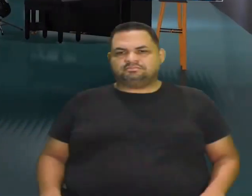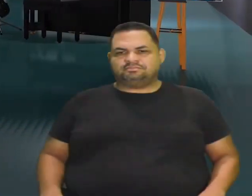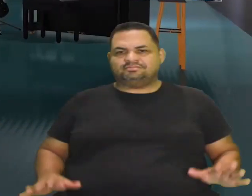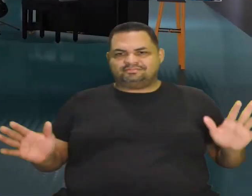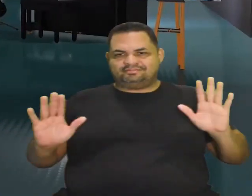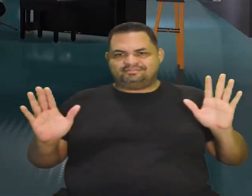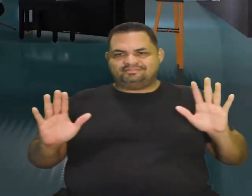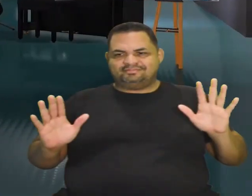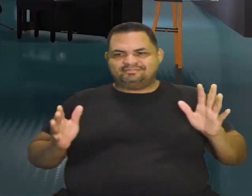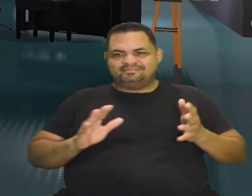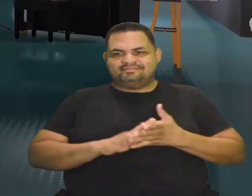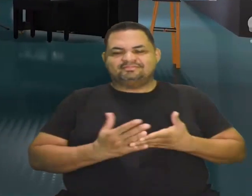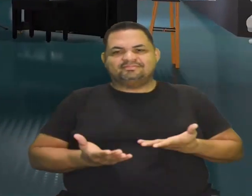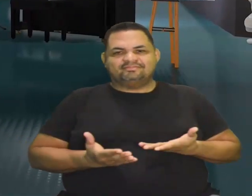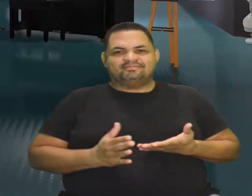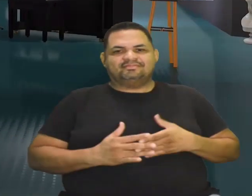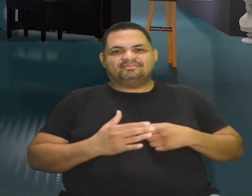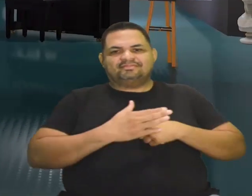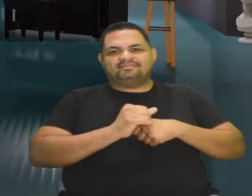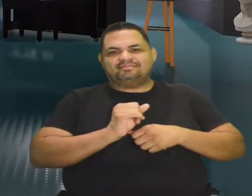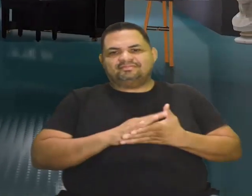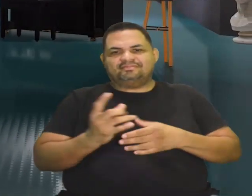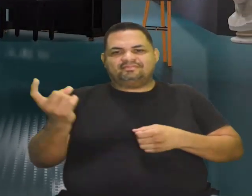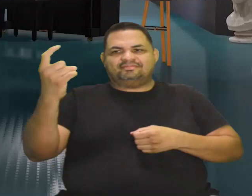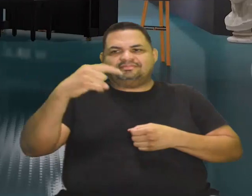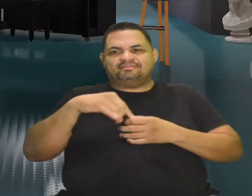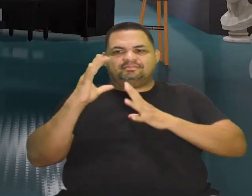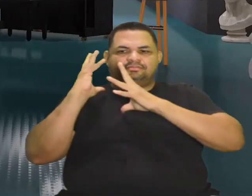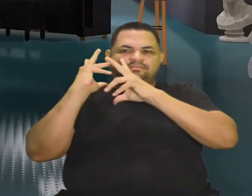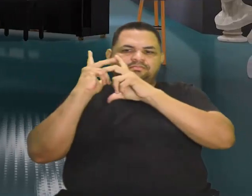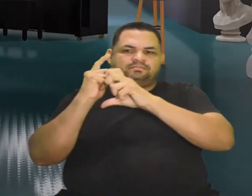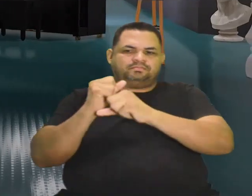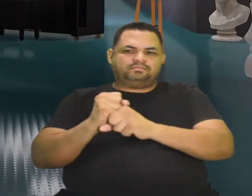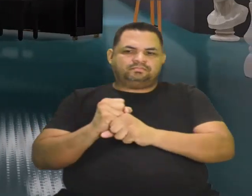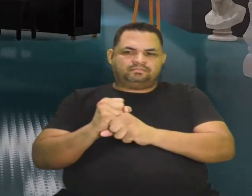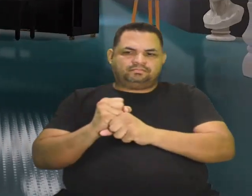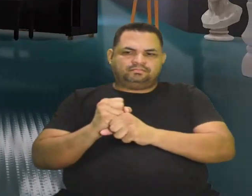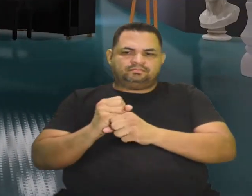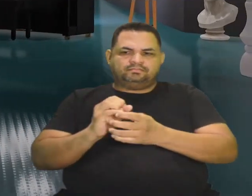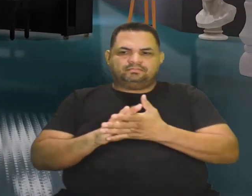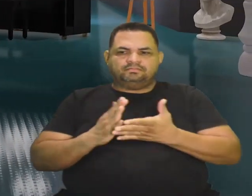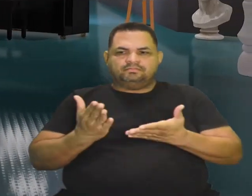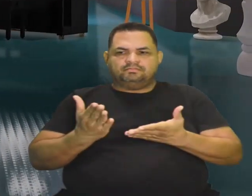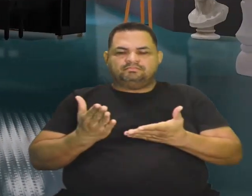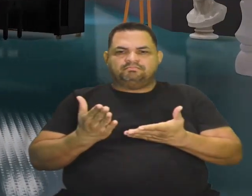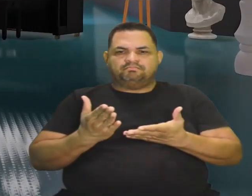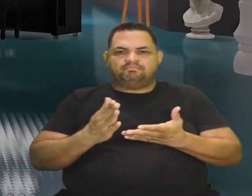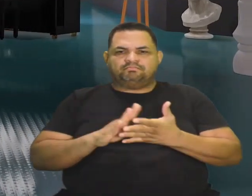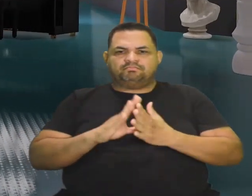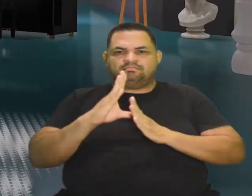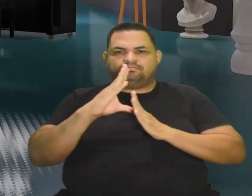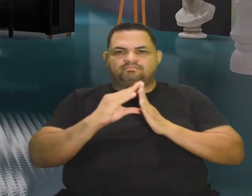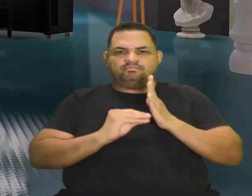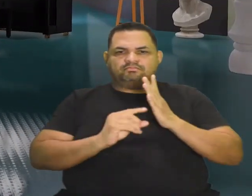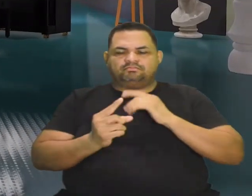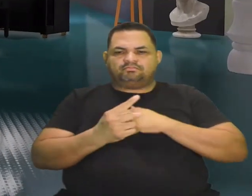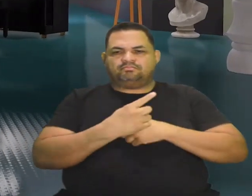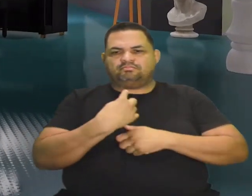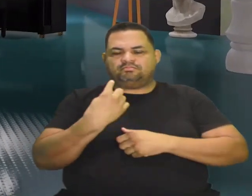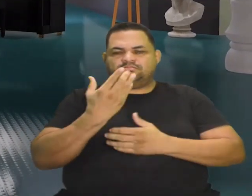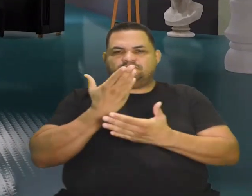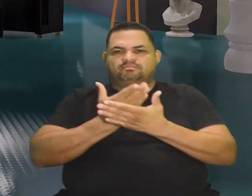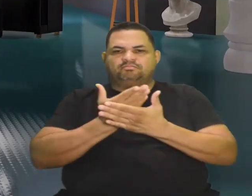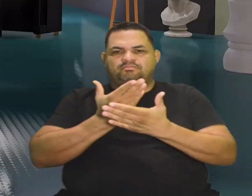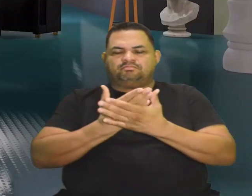Olá, queridos estudantes, voltamos então para a nossa revisão, né, aí dos conteúdos que nós abordamos na